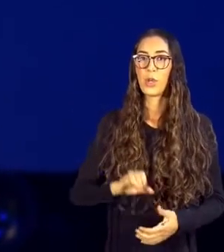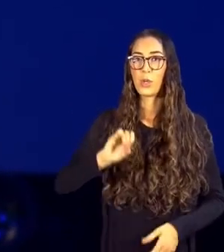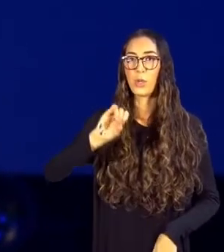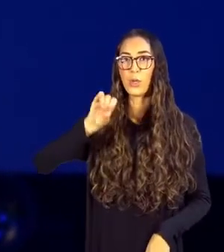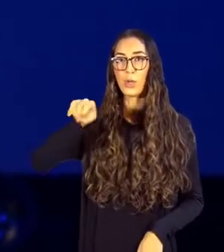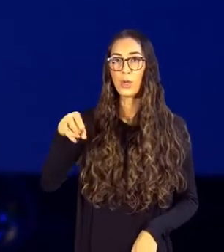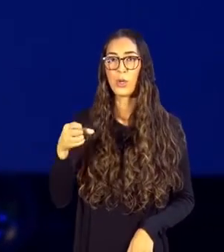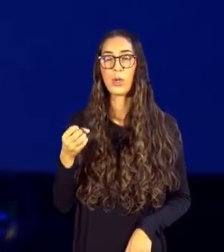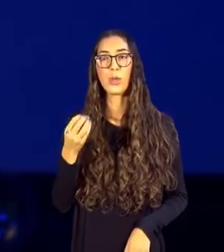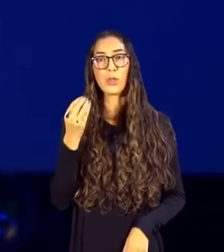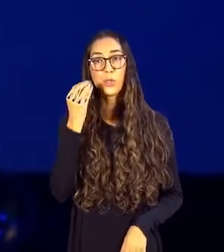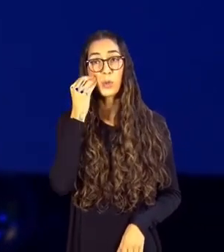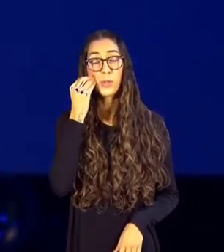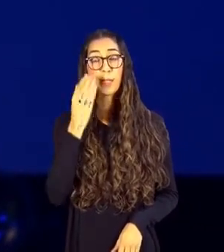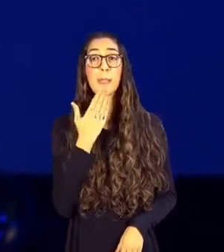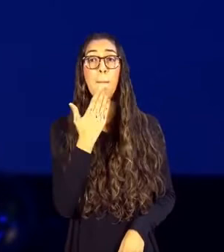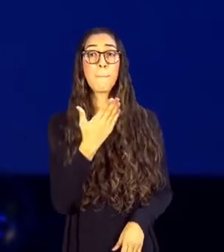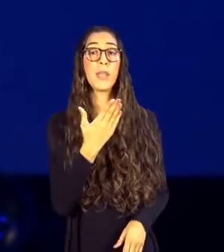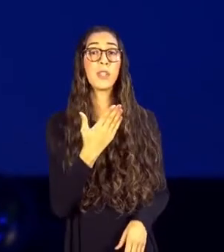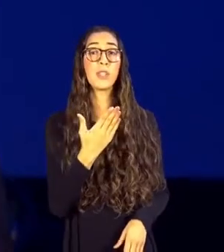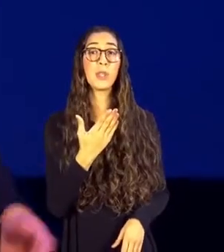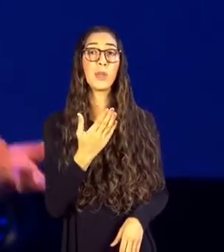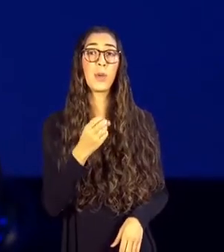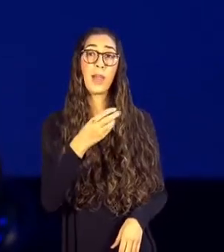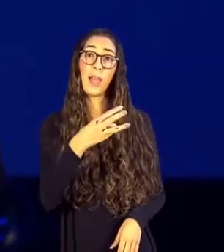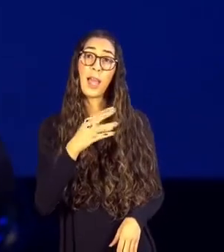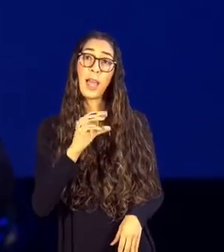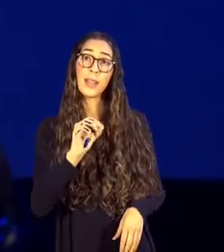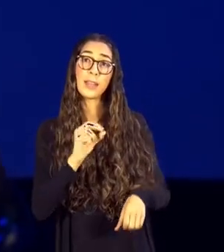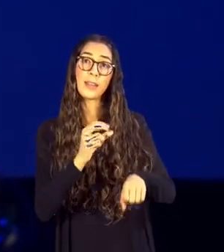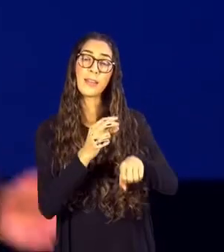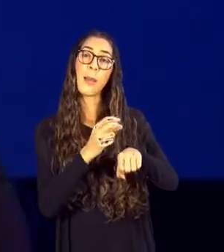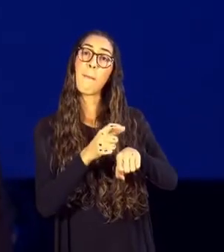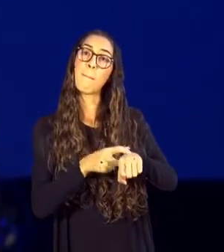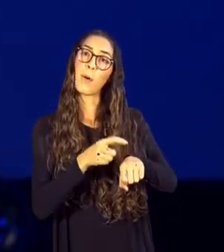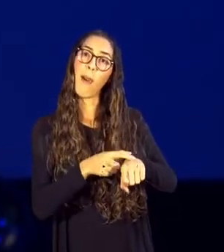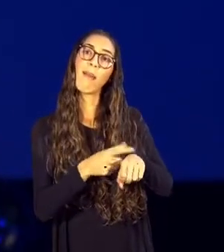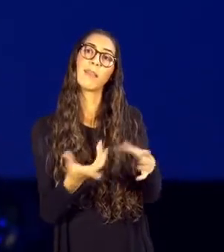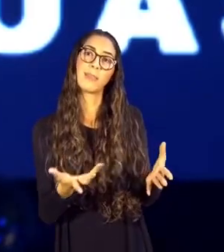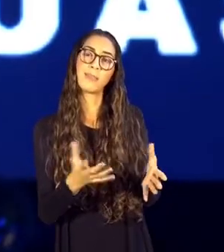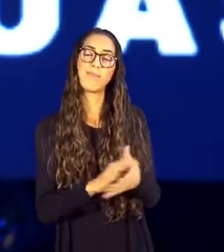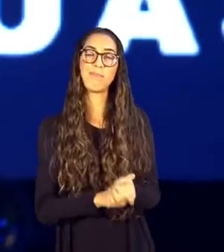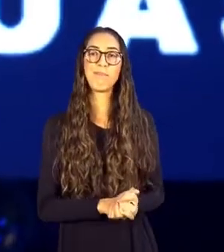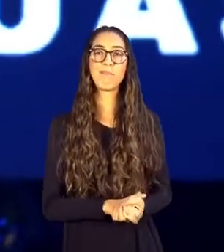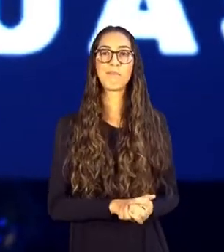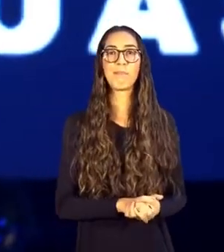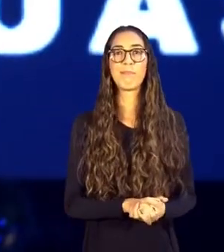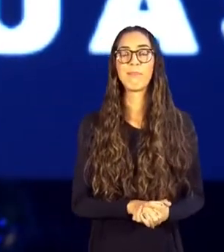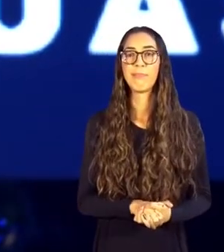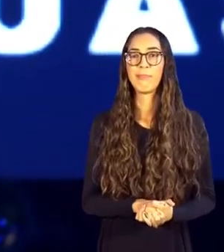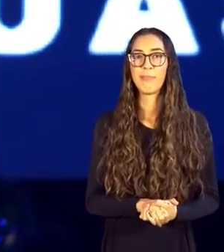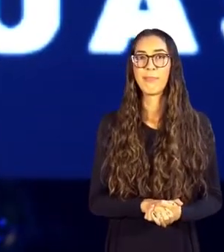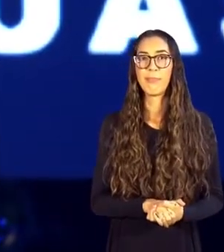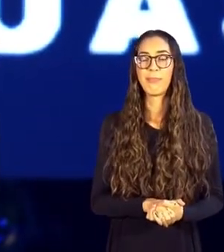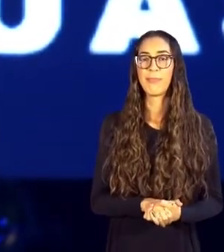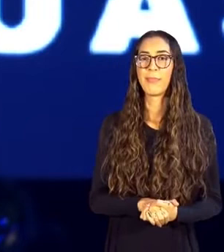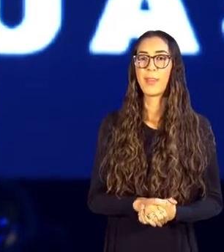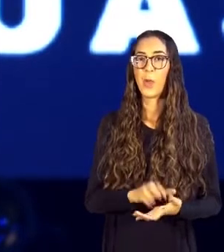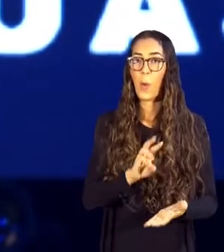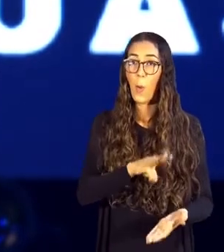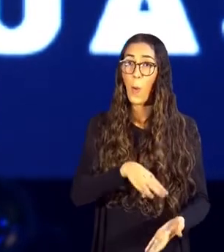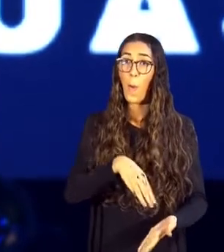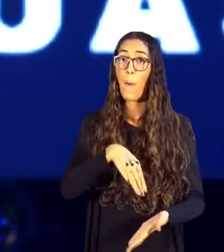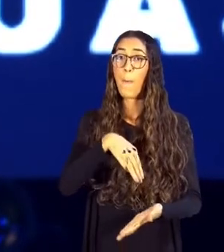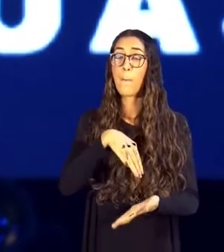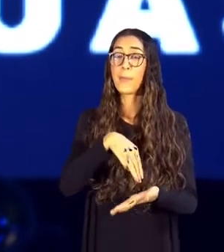eles lhe pagaram 30 moedas de prata. Segunda profecia. Terceira profecia: ele, o Messias, permanecerá em silêncio